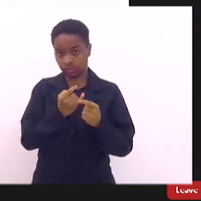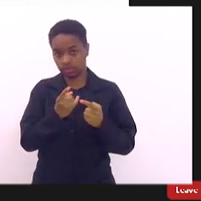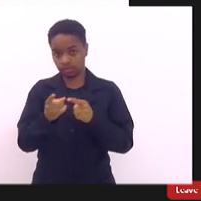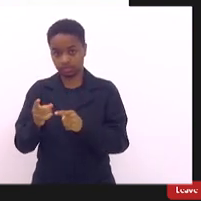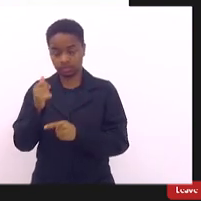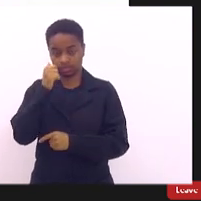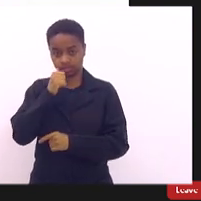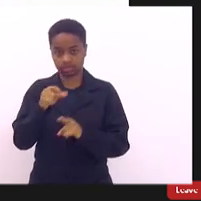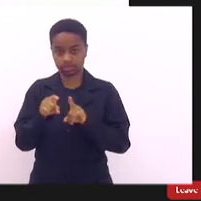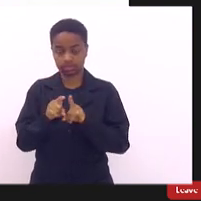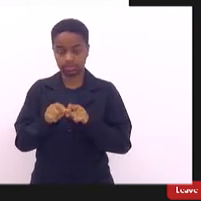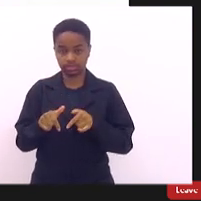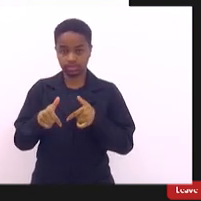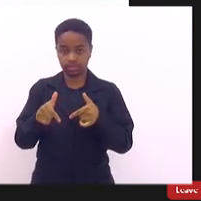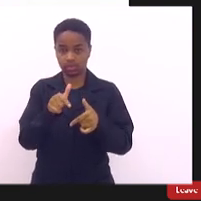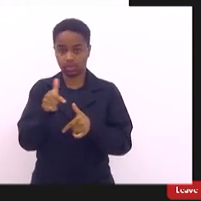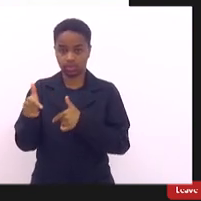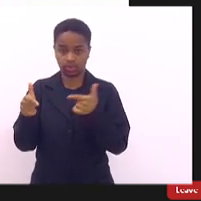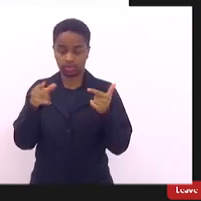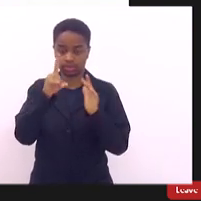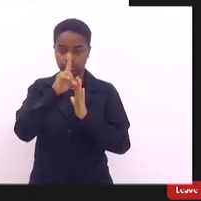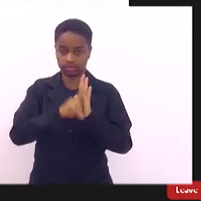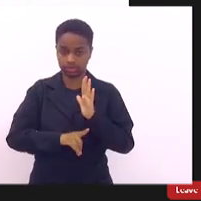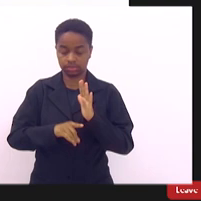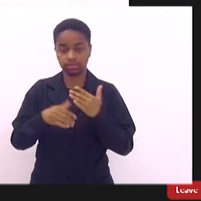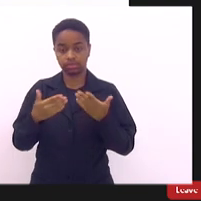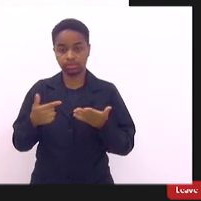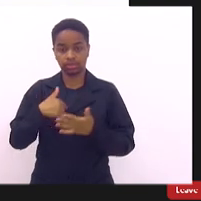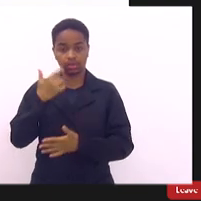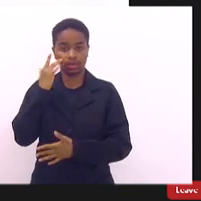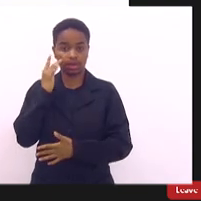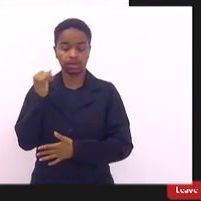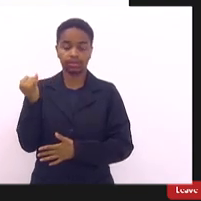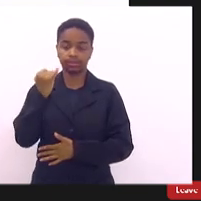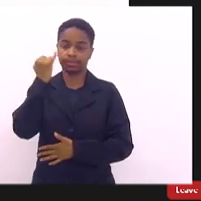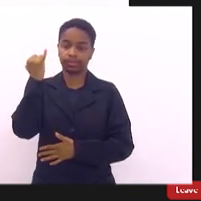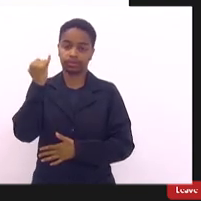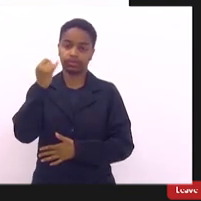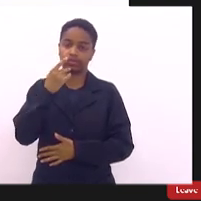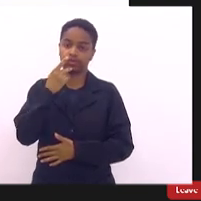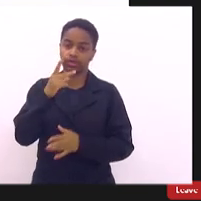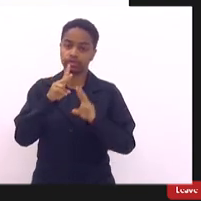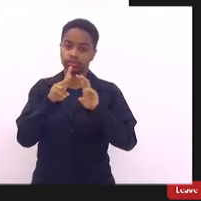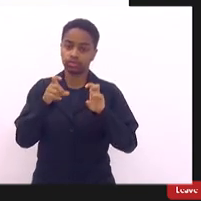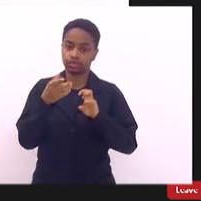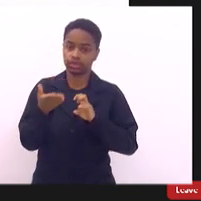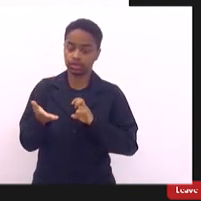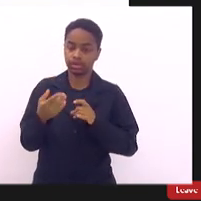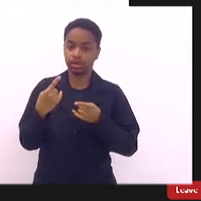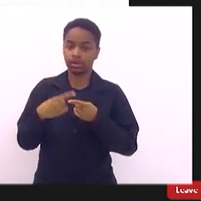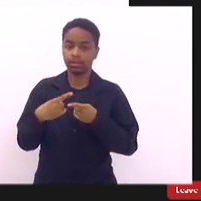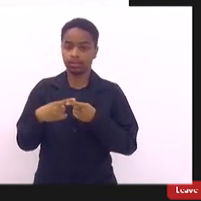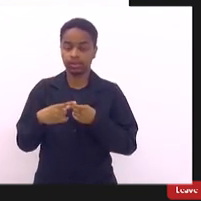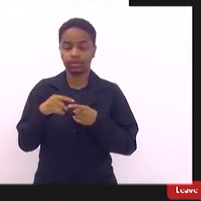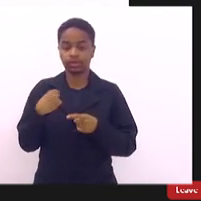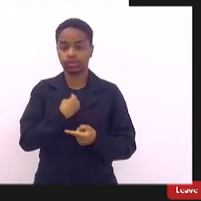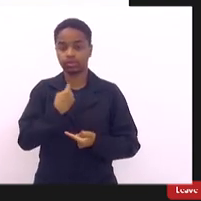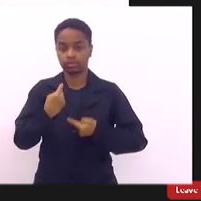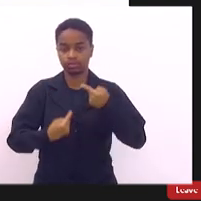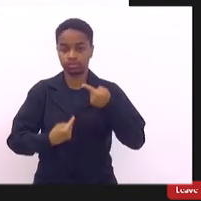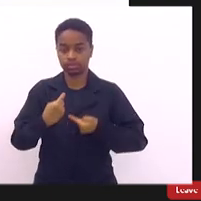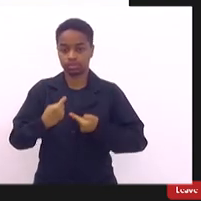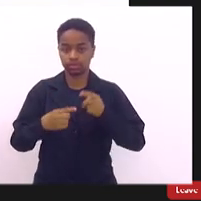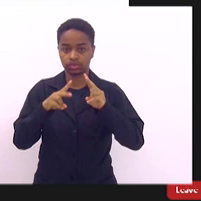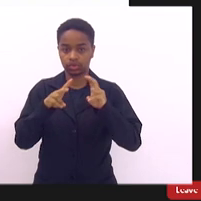e o exercício de outros direitos, né? E eu acho importante colocar isso, principalmente porque é muito comum quando a gente traz esse debate sobre